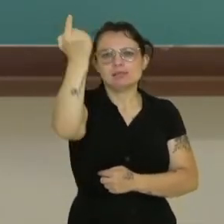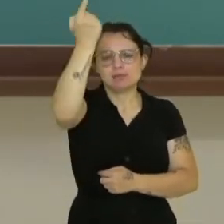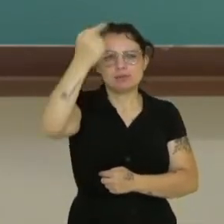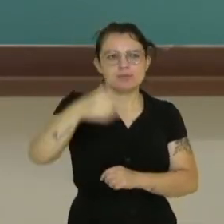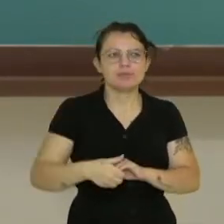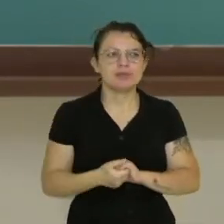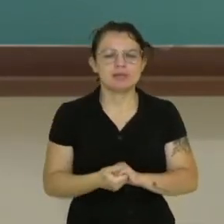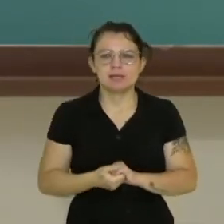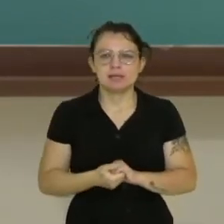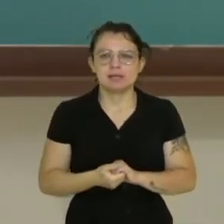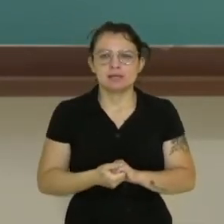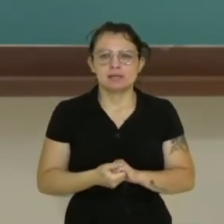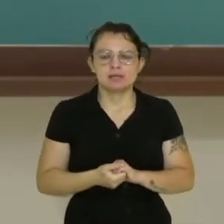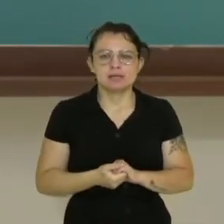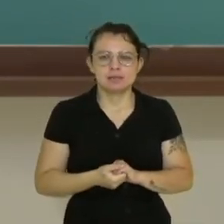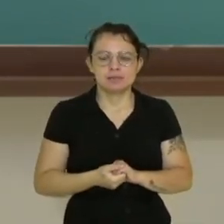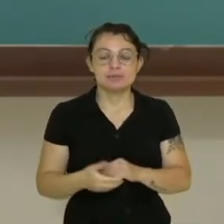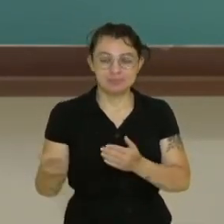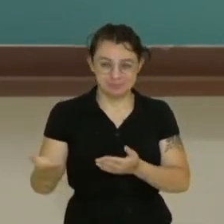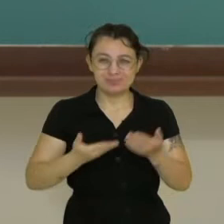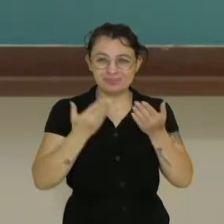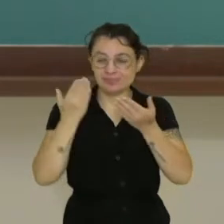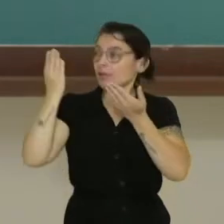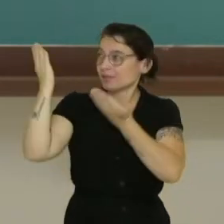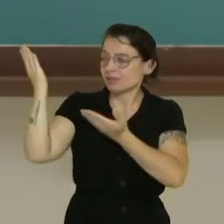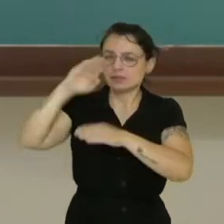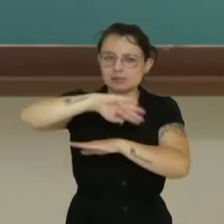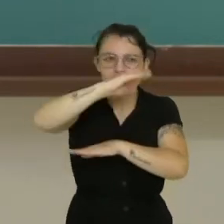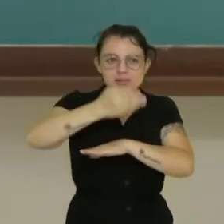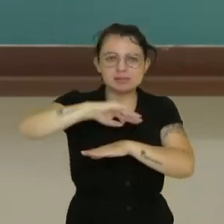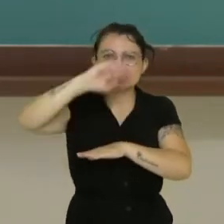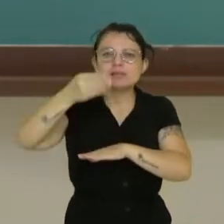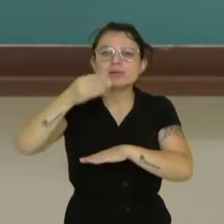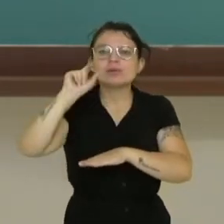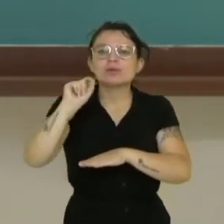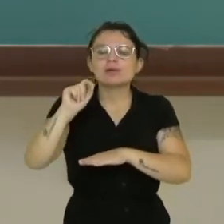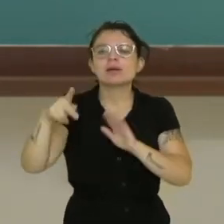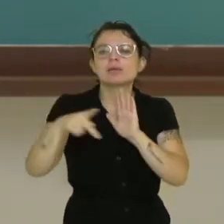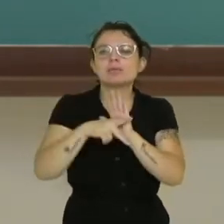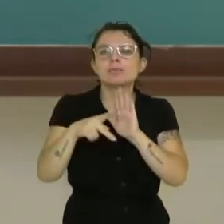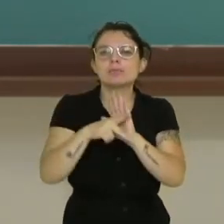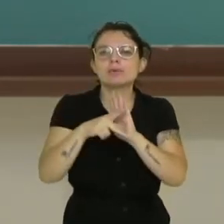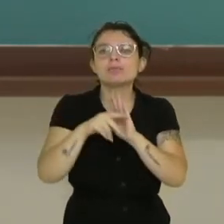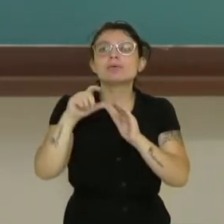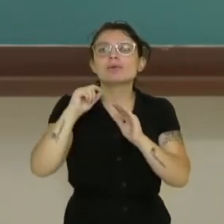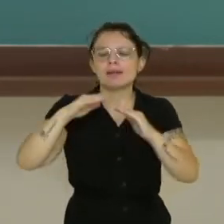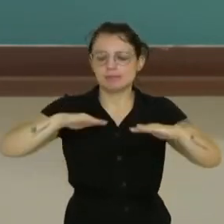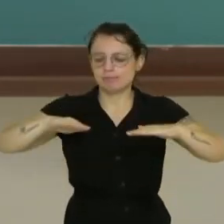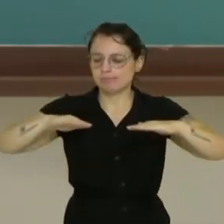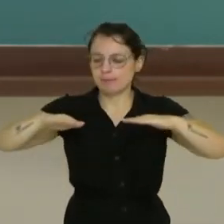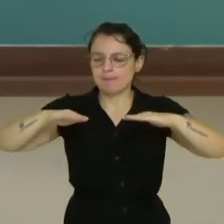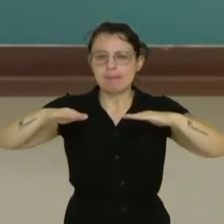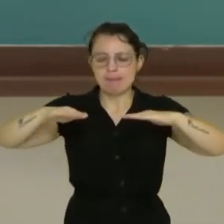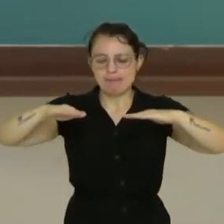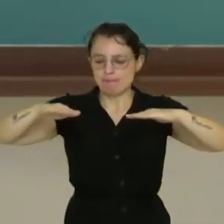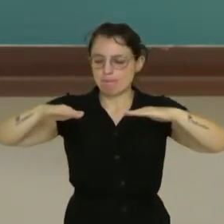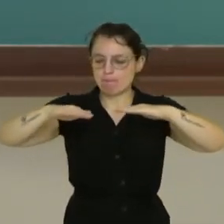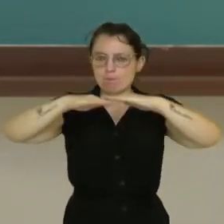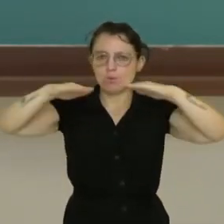cordilheira, ela foi formada por uma área de impacto entre placas tectônicas,